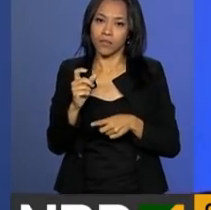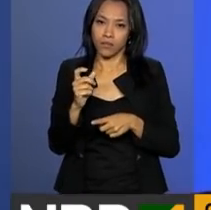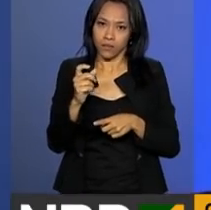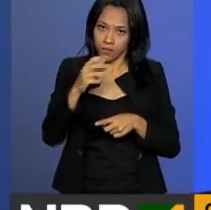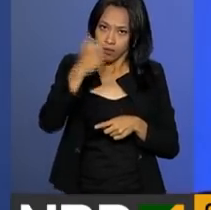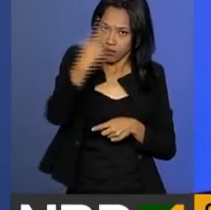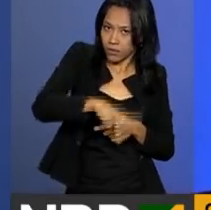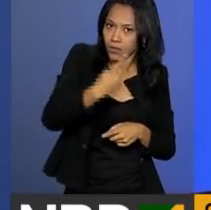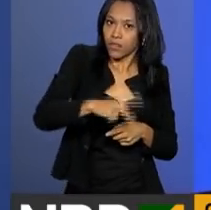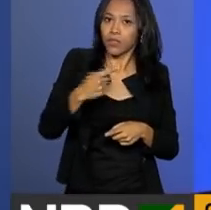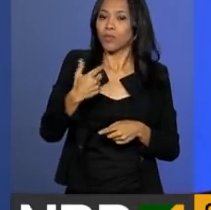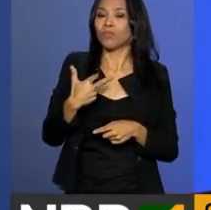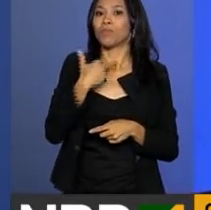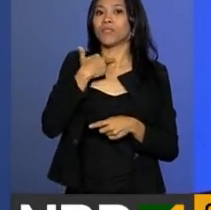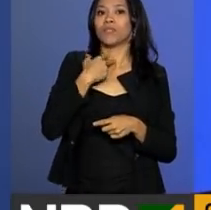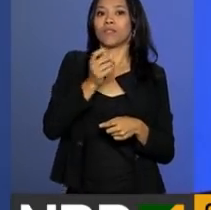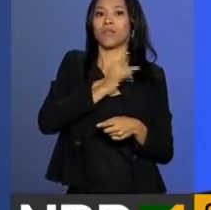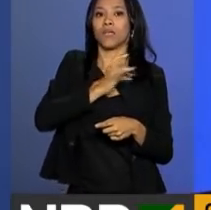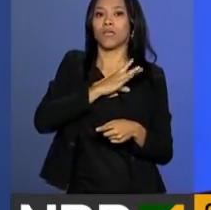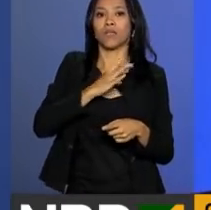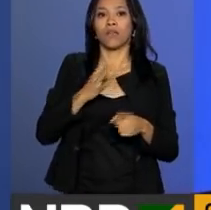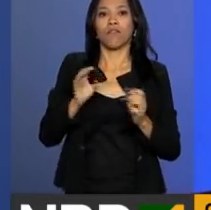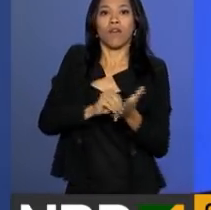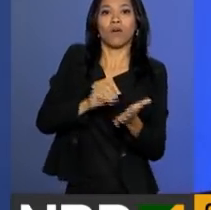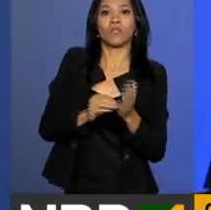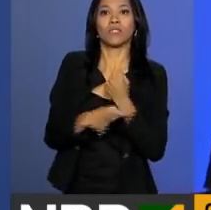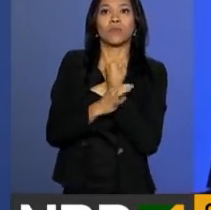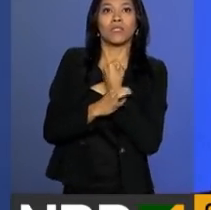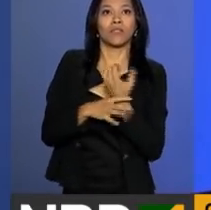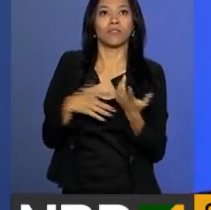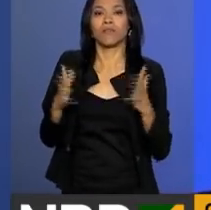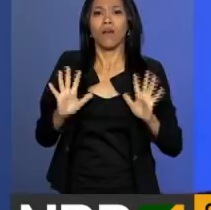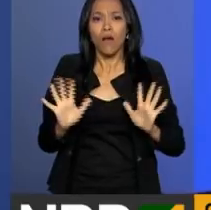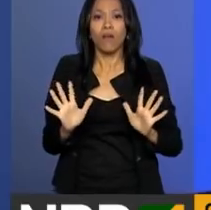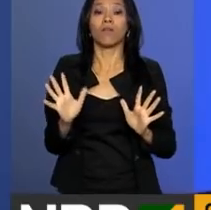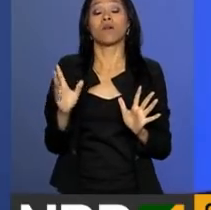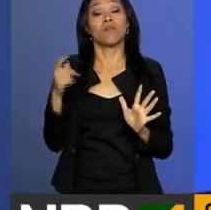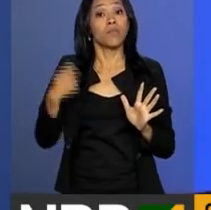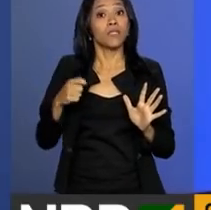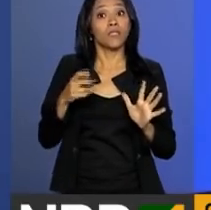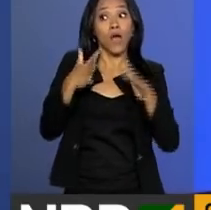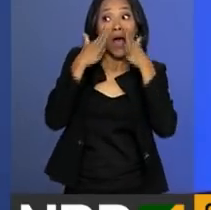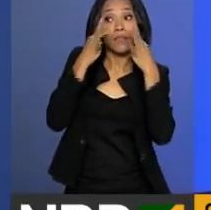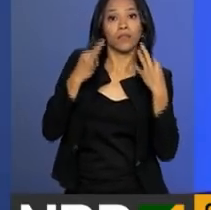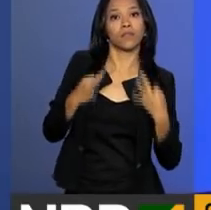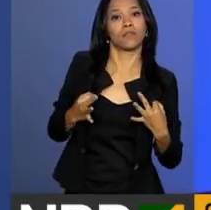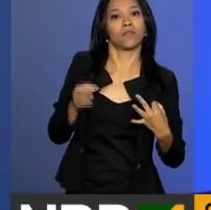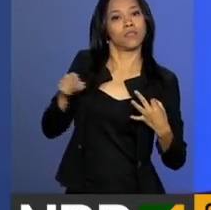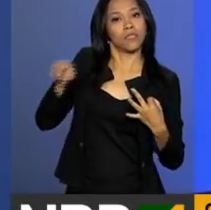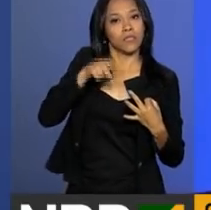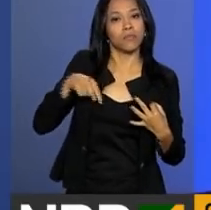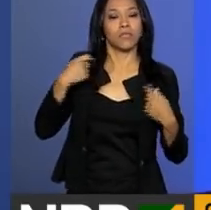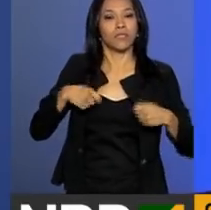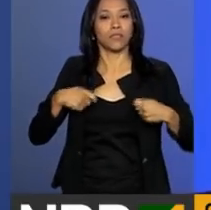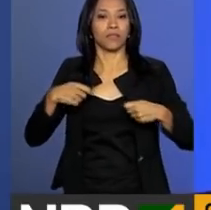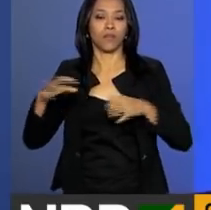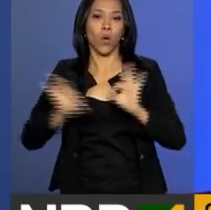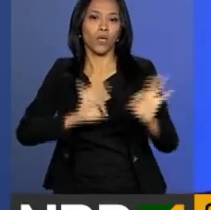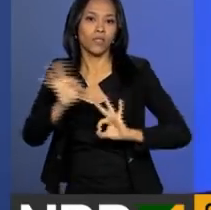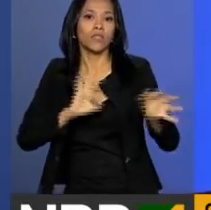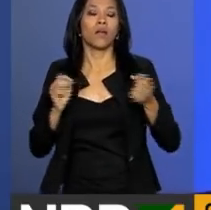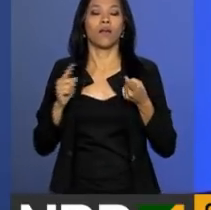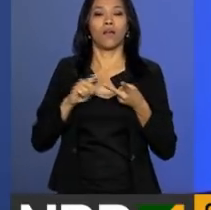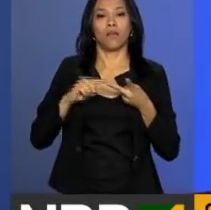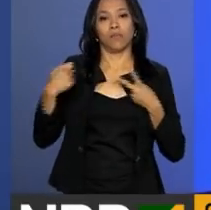devem até antes servir como uma espécie de alerta para a necessidade de planejamento de estratégia